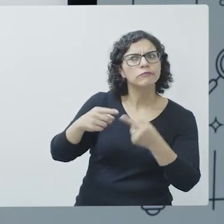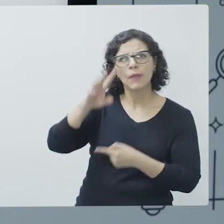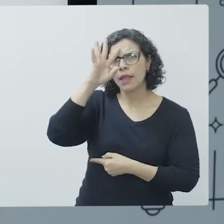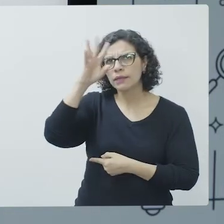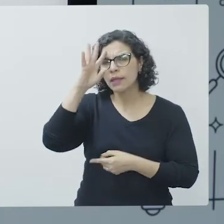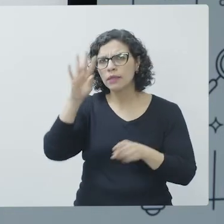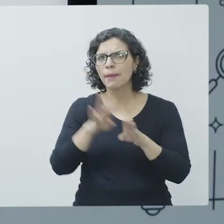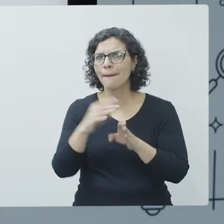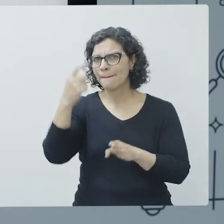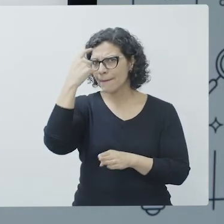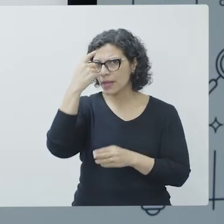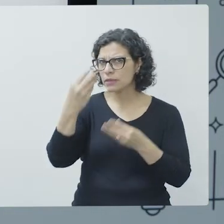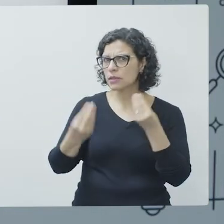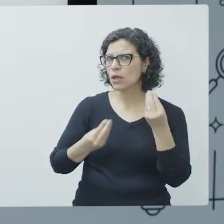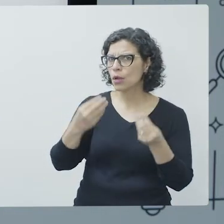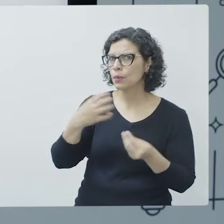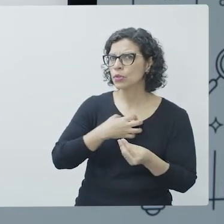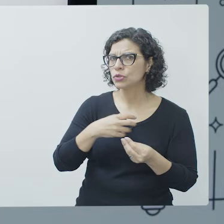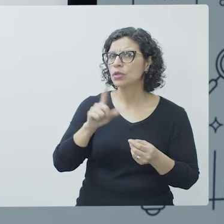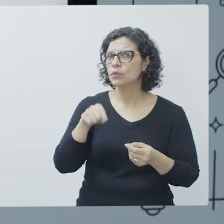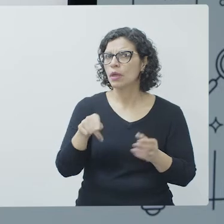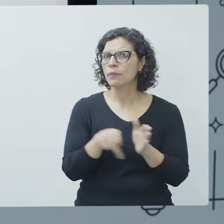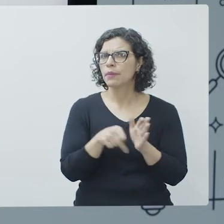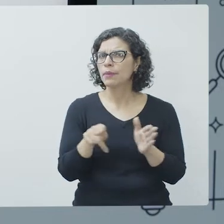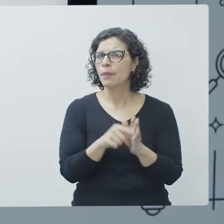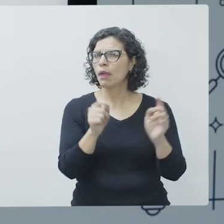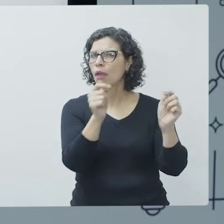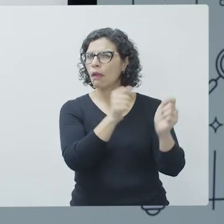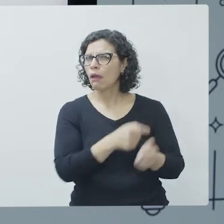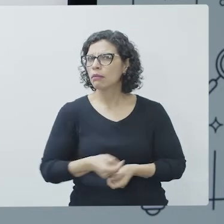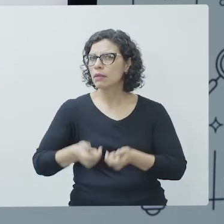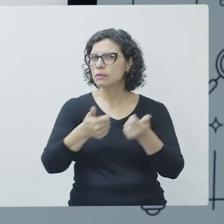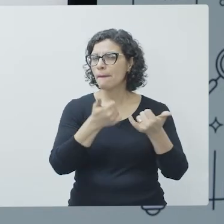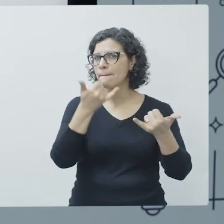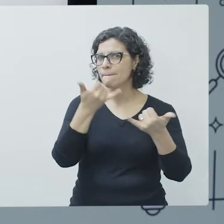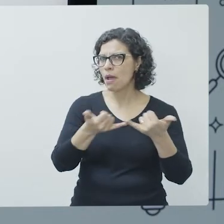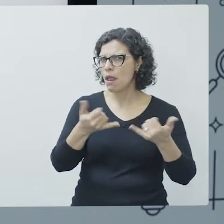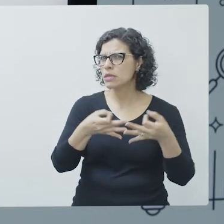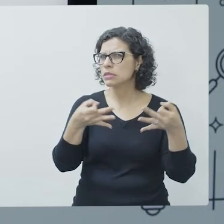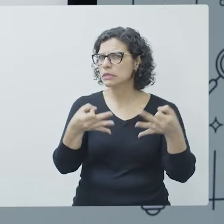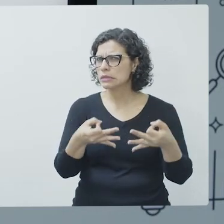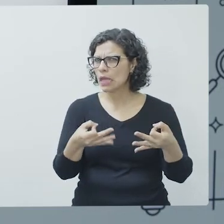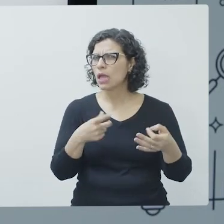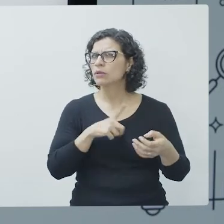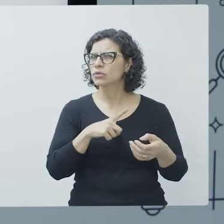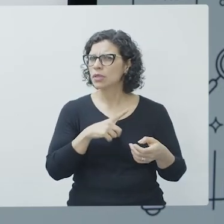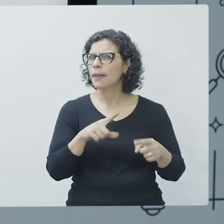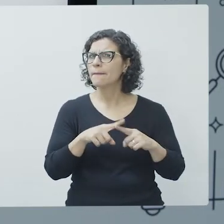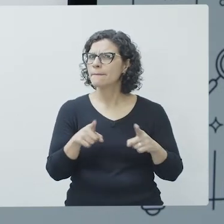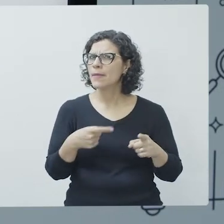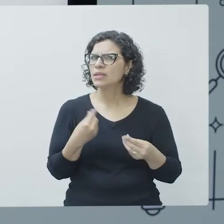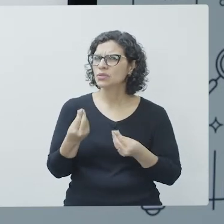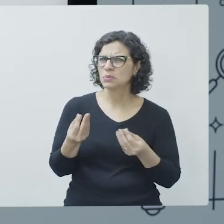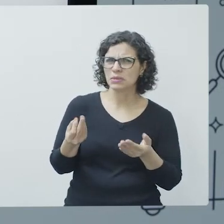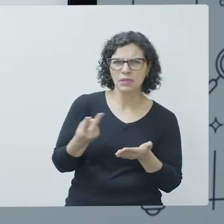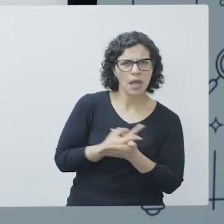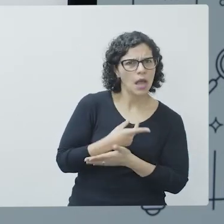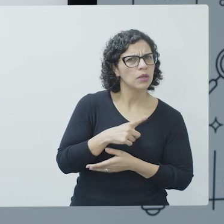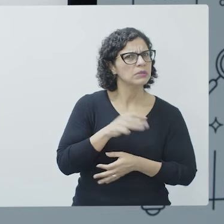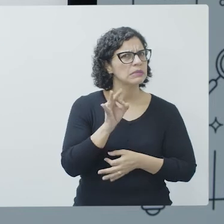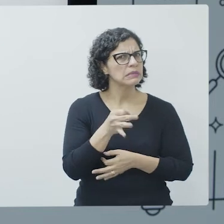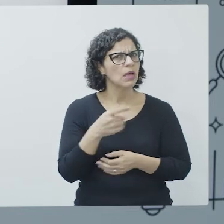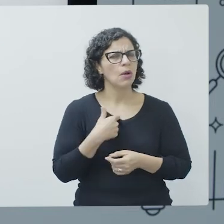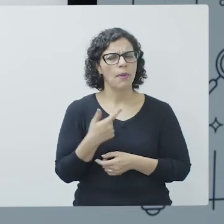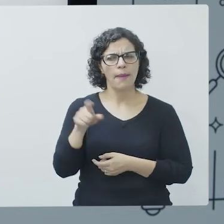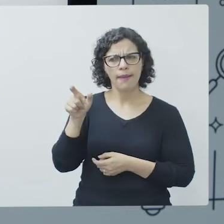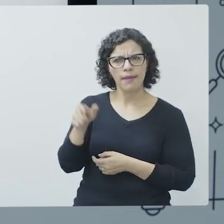e pensar sempre no quê? E pensar sempre naquela enganação. Parece que está tendo alguma coisa aí que não está certo. Muito certo,